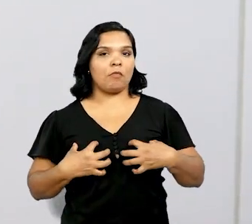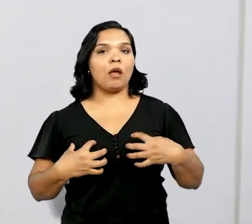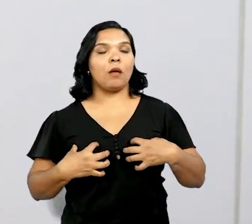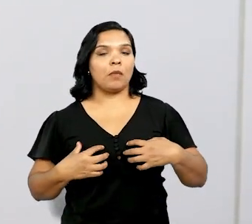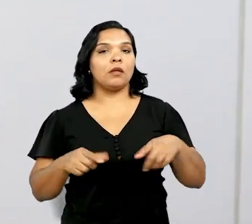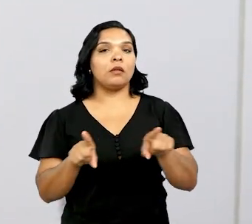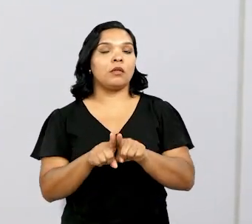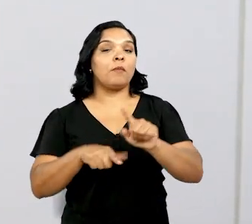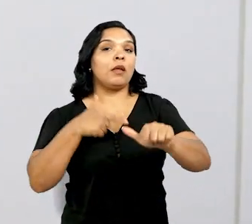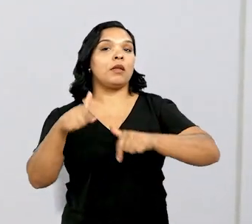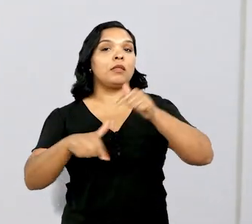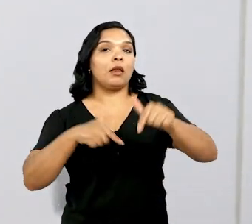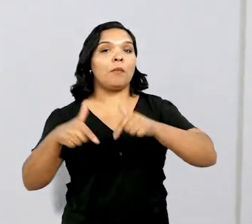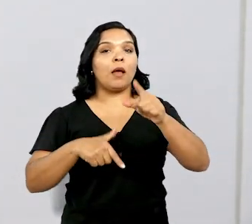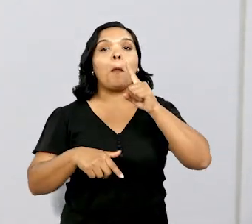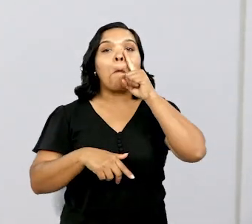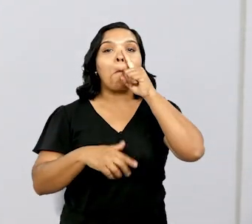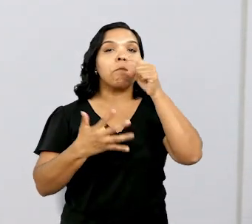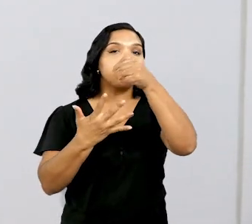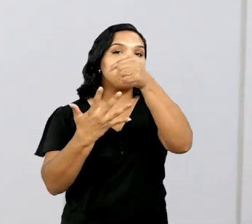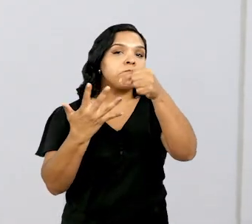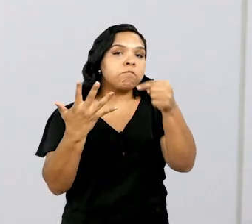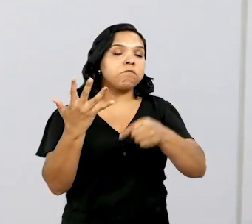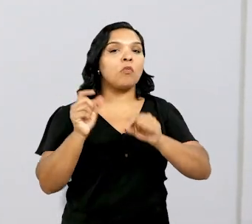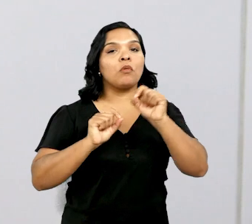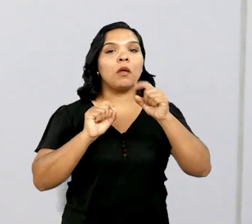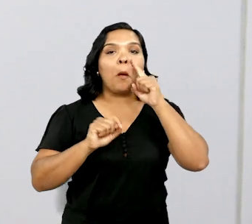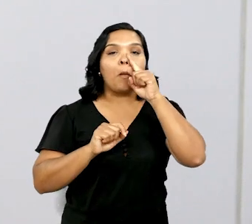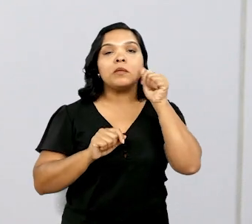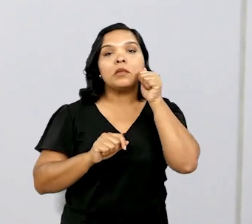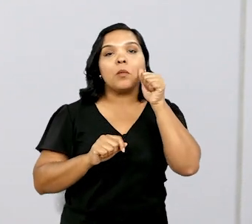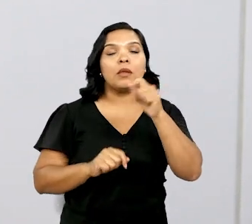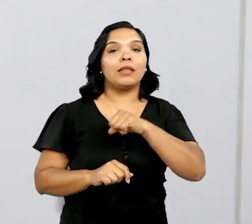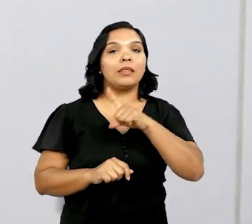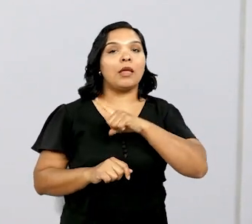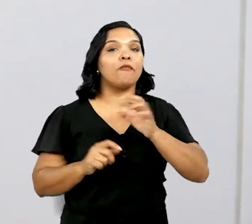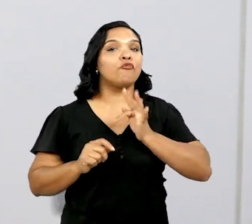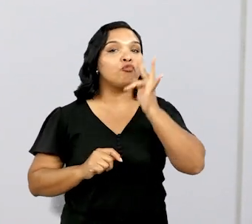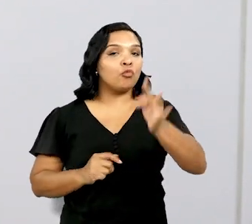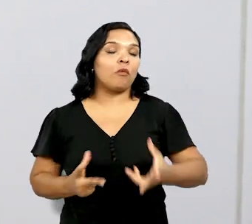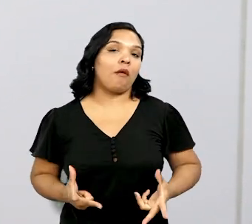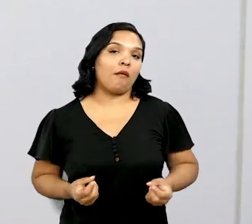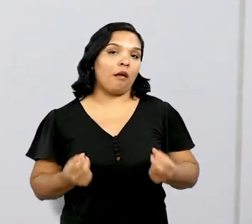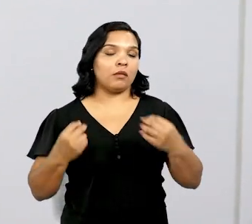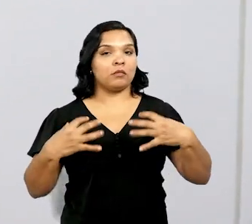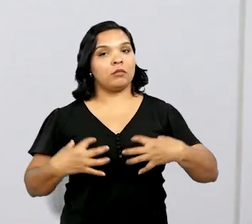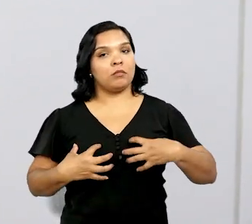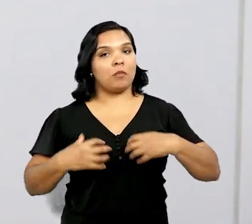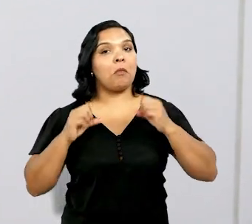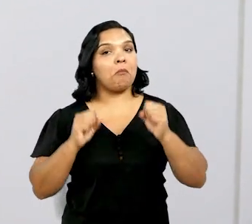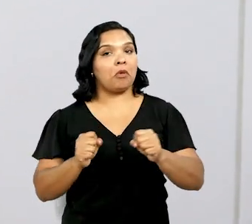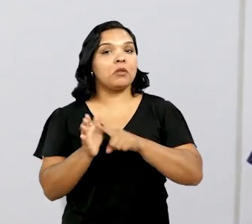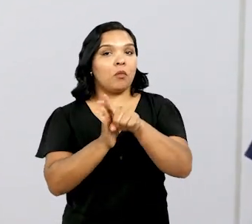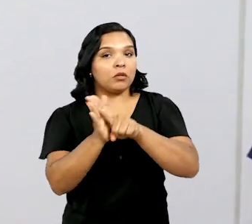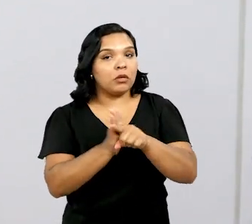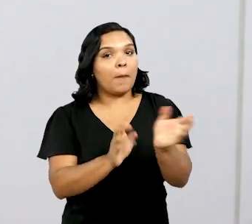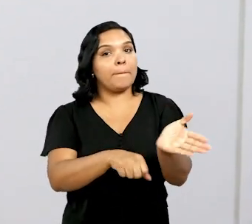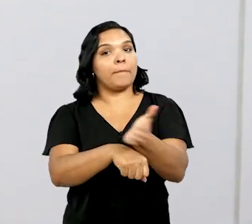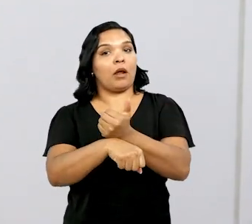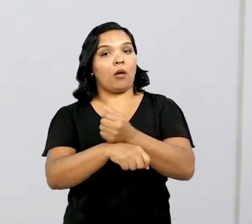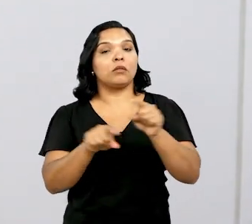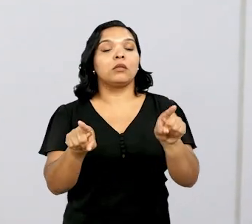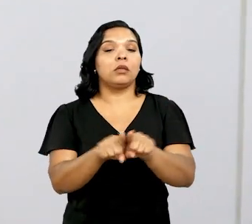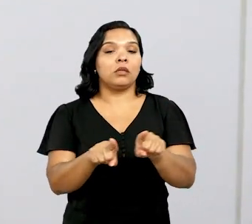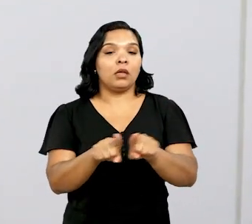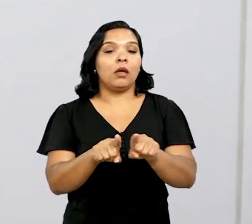no caso, ele trabalha com os fatores de risco, ou seja, o risco da mulher ter câncer de mama, que pode tanto um diagnóstico